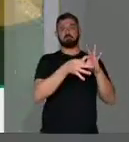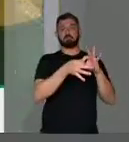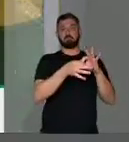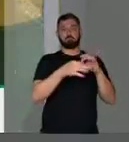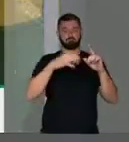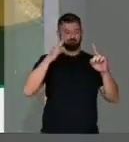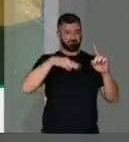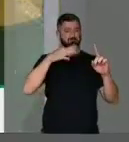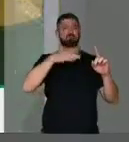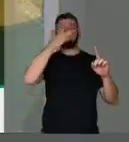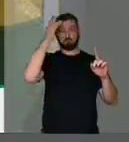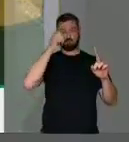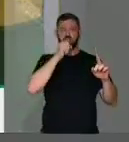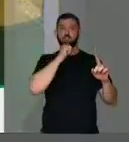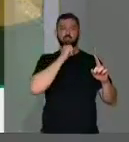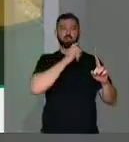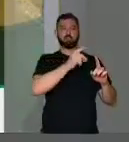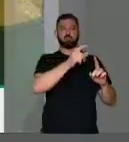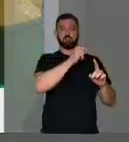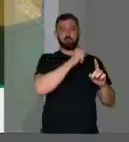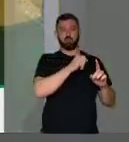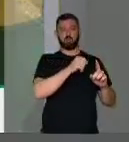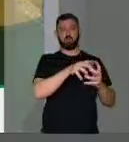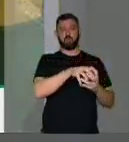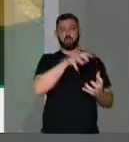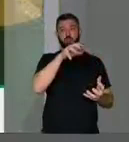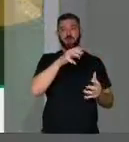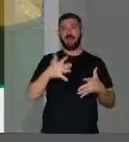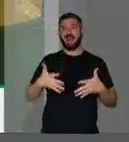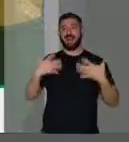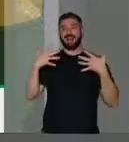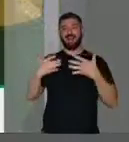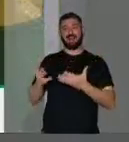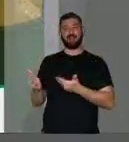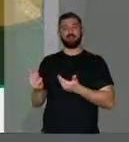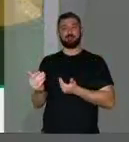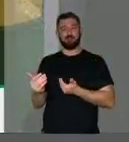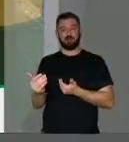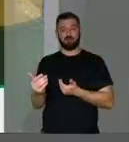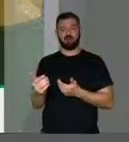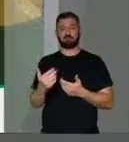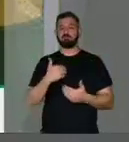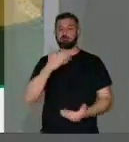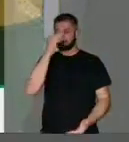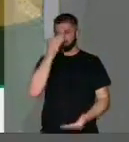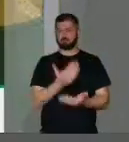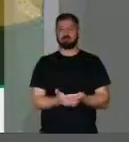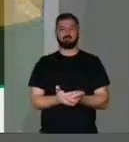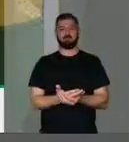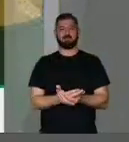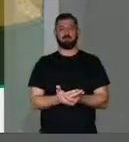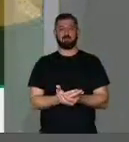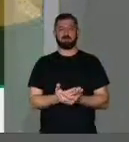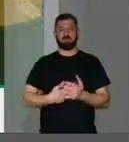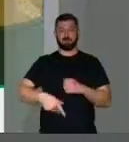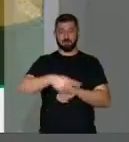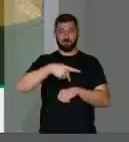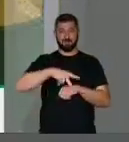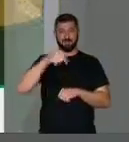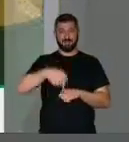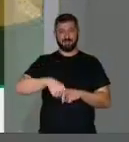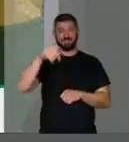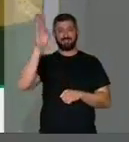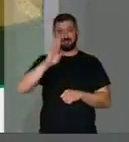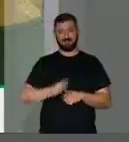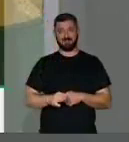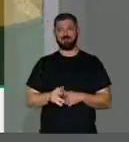mais velhos, alegria de viver dos mais novos. E eu acredito que o nosso país